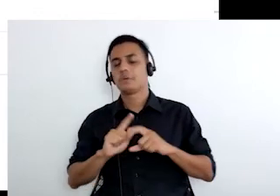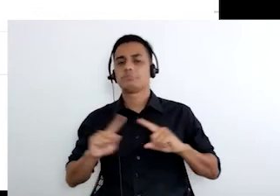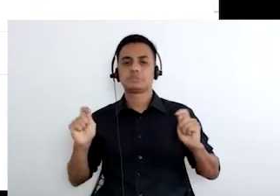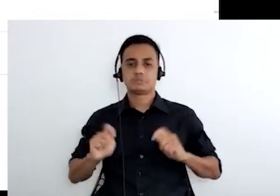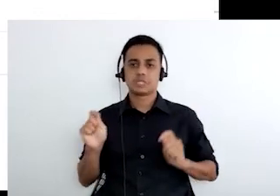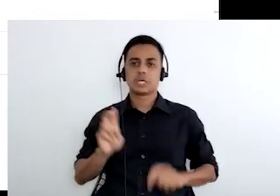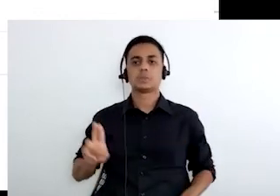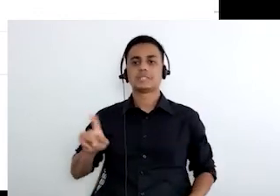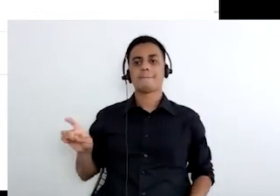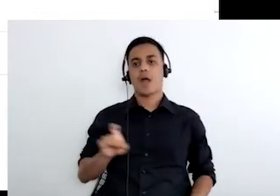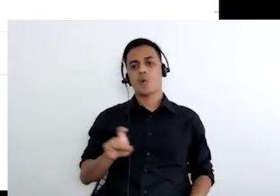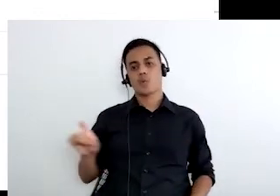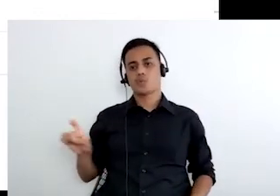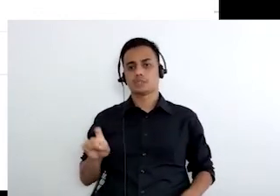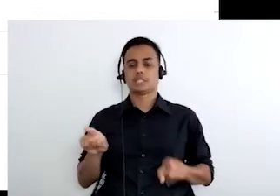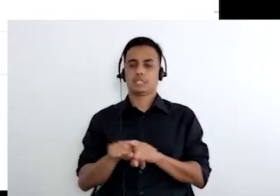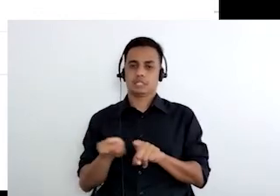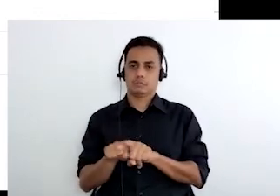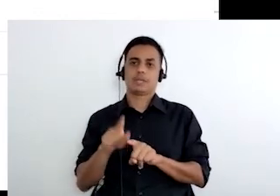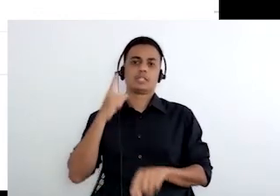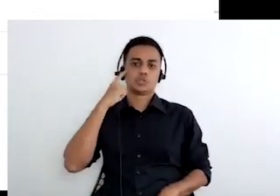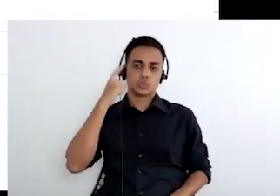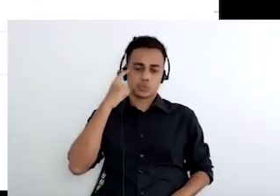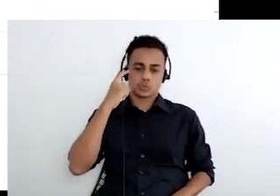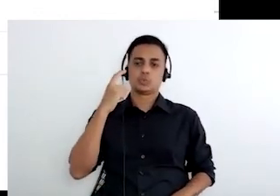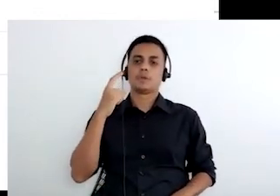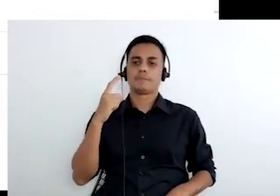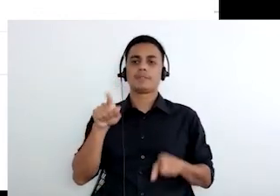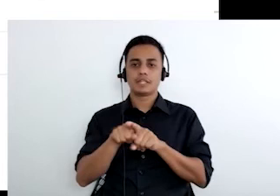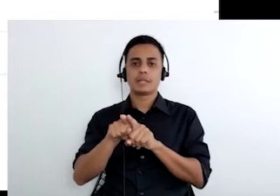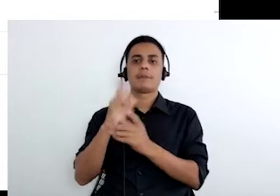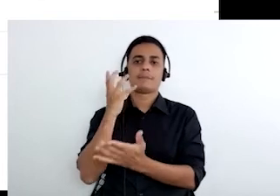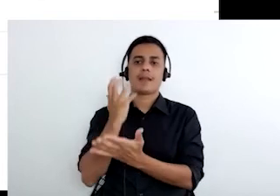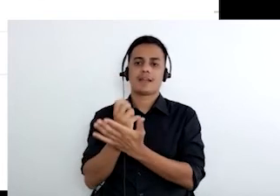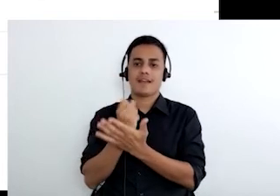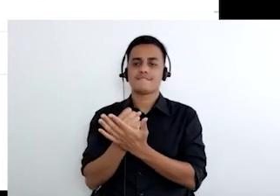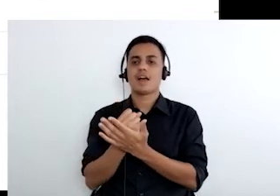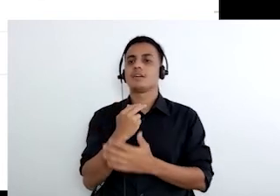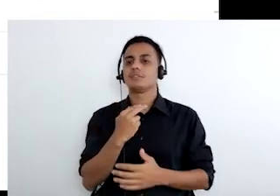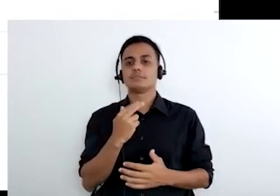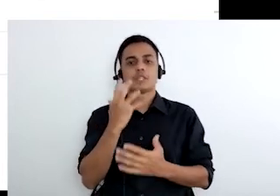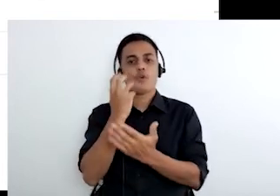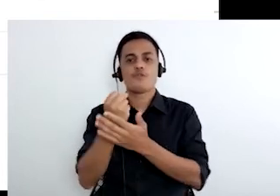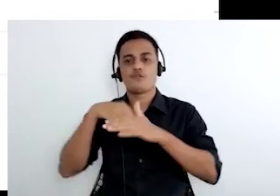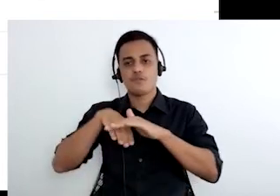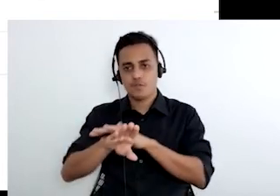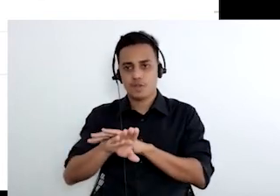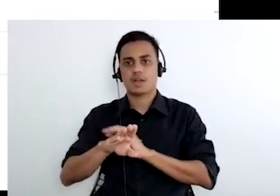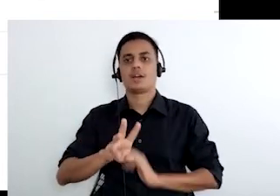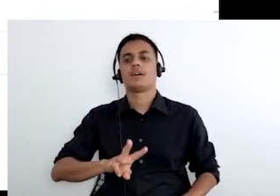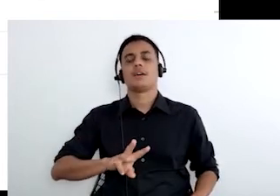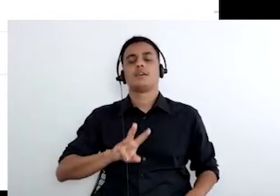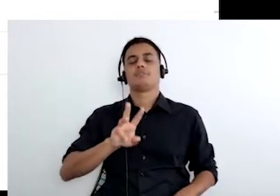o mouse para executar o som, parar, e também para gravar e salvar em arquivo